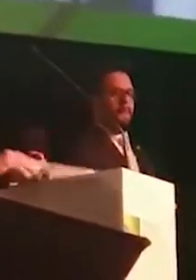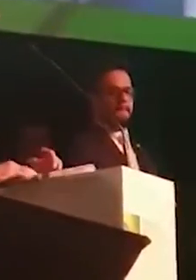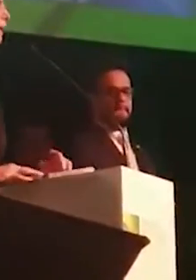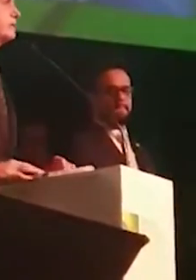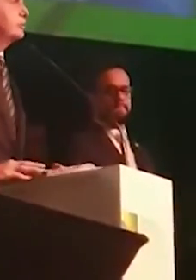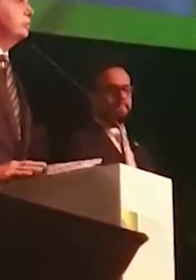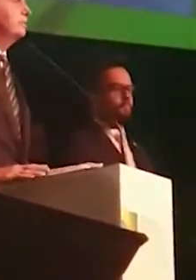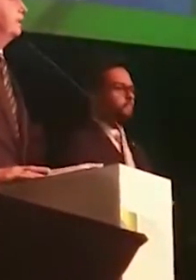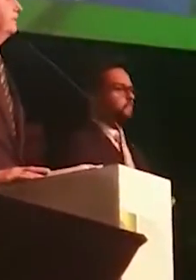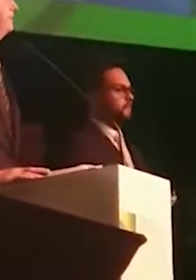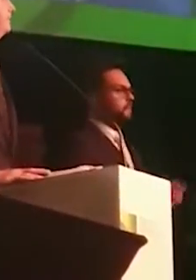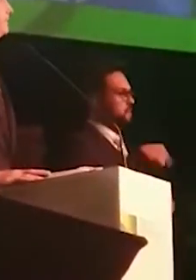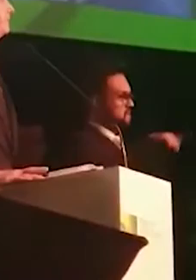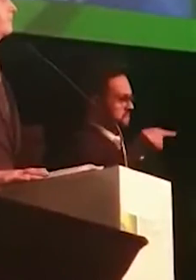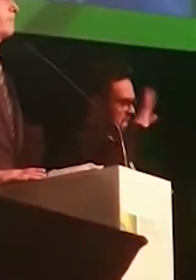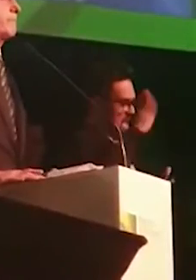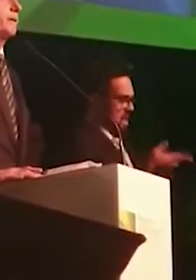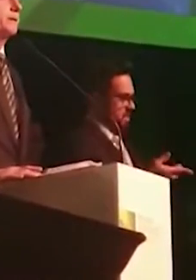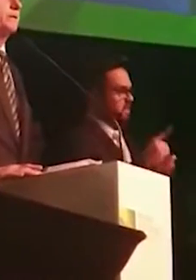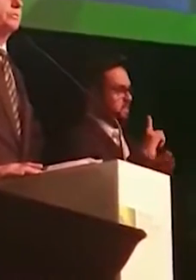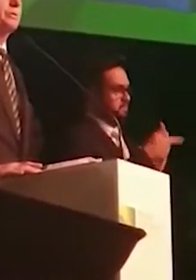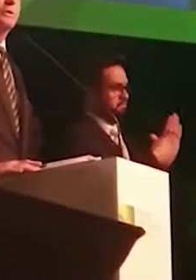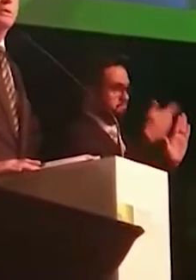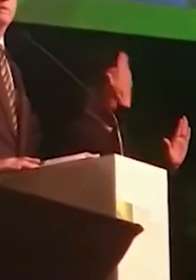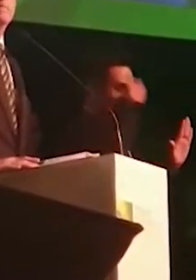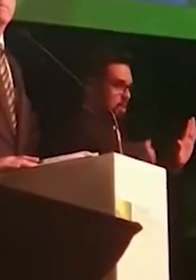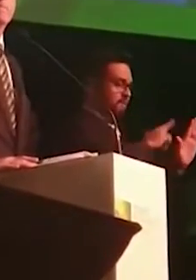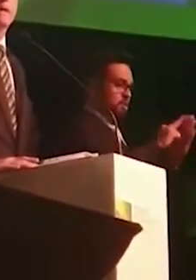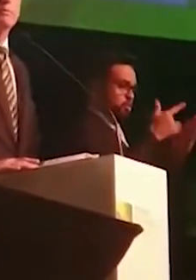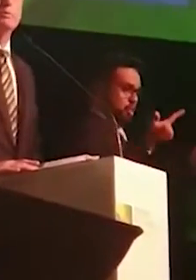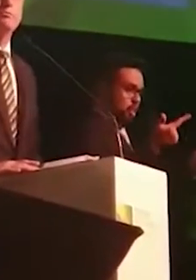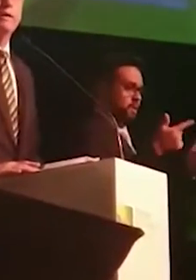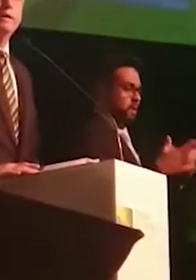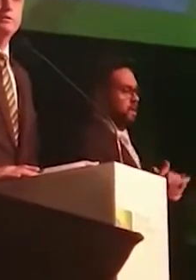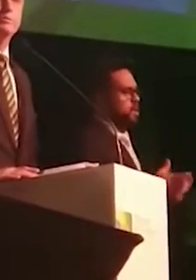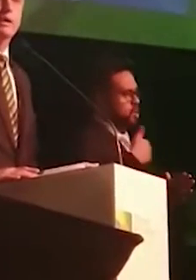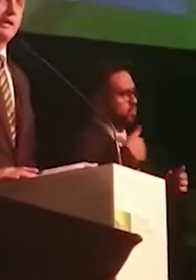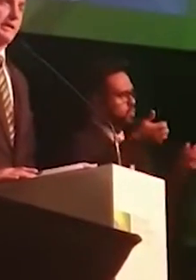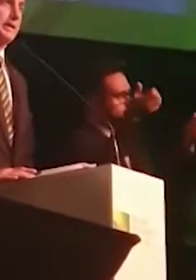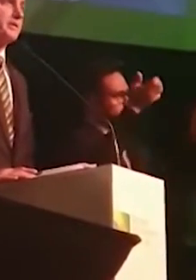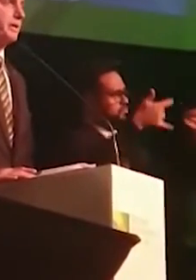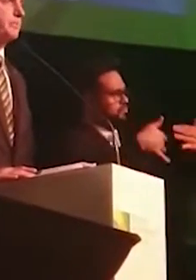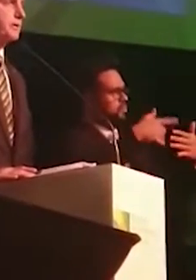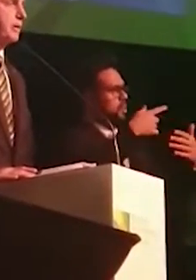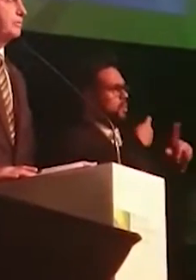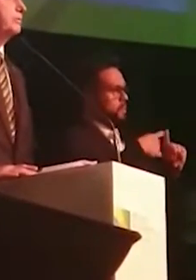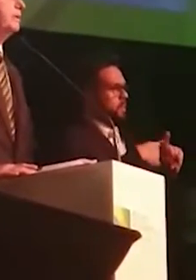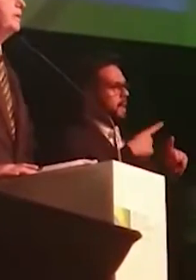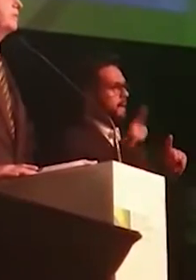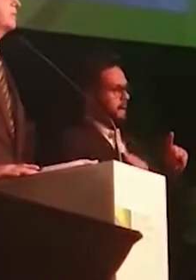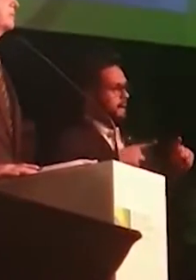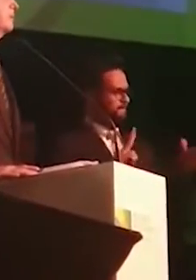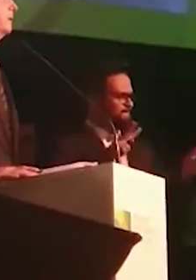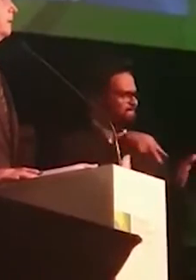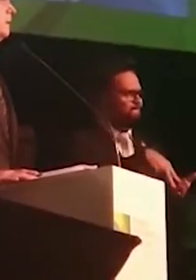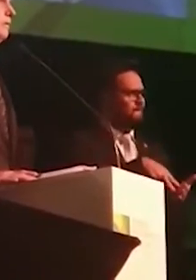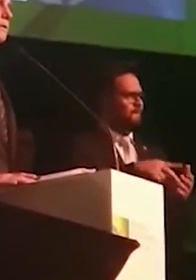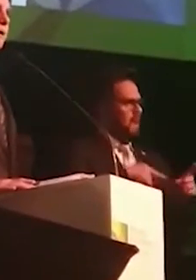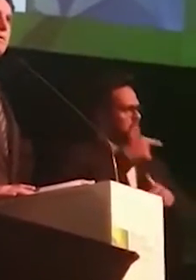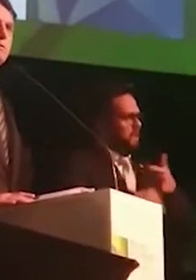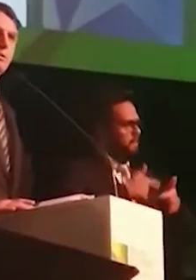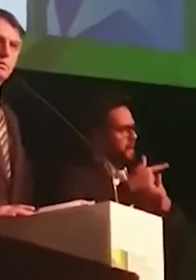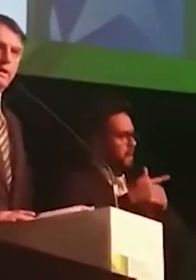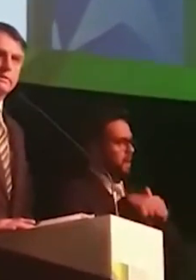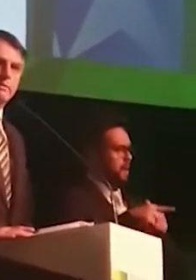E para que não haja dúvida do que eu estou falando, porque quem entra em campo são os ministros,